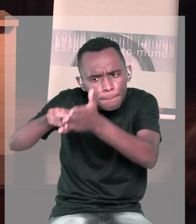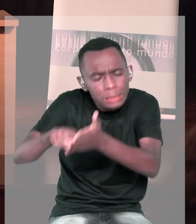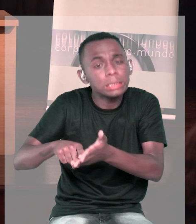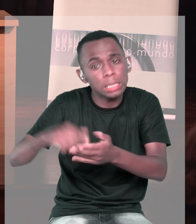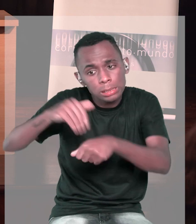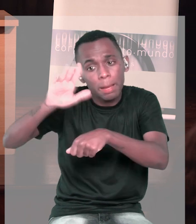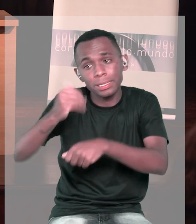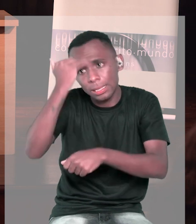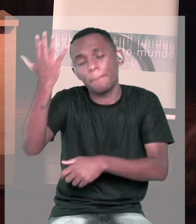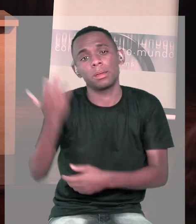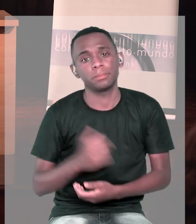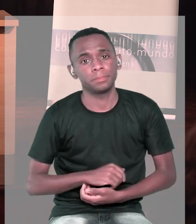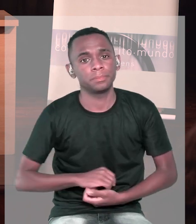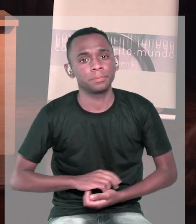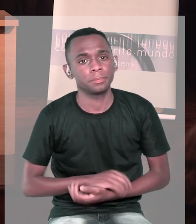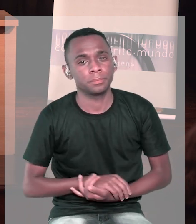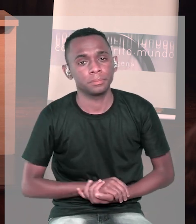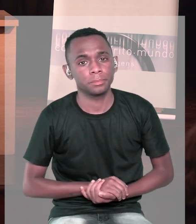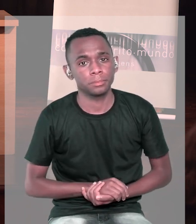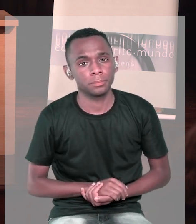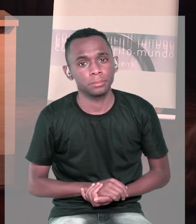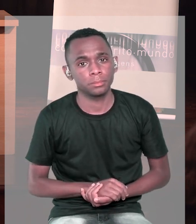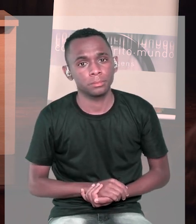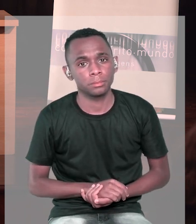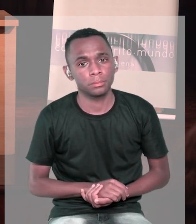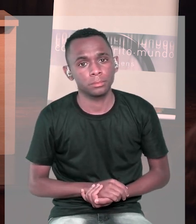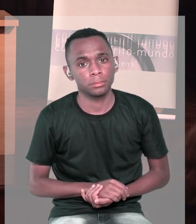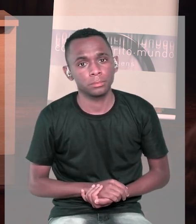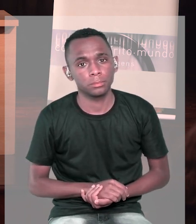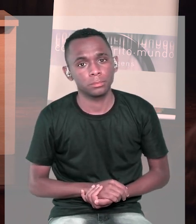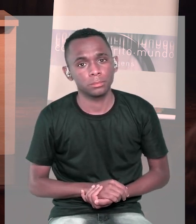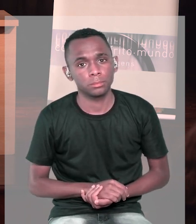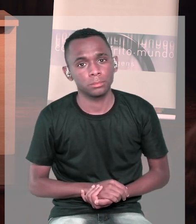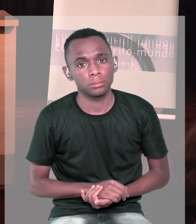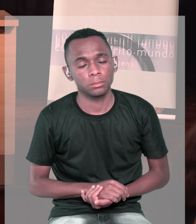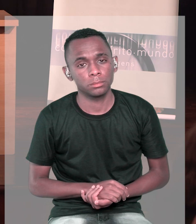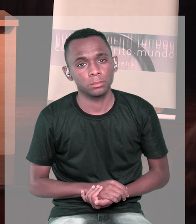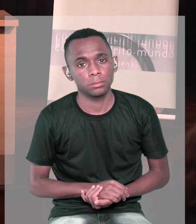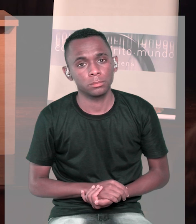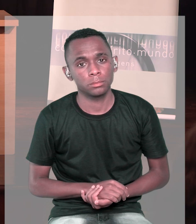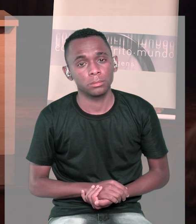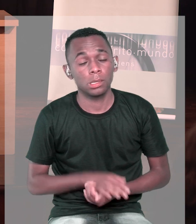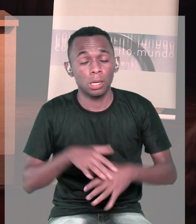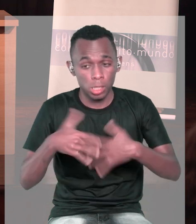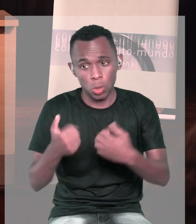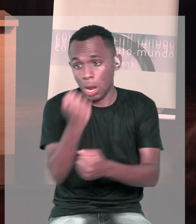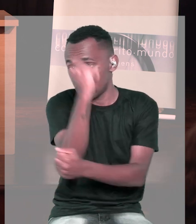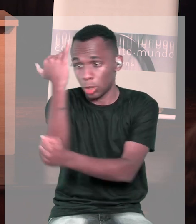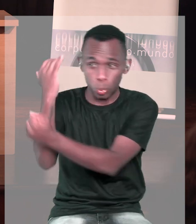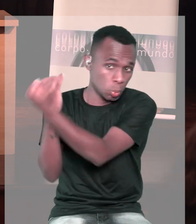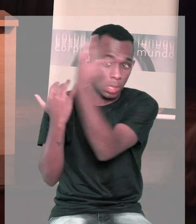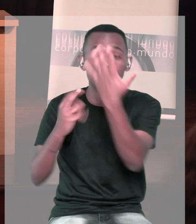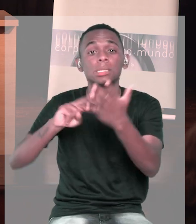Ça devient une propriété au sens où on peut en user et en abuser. Acaba que a natureza,